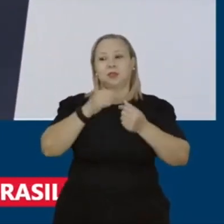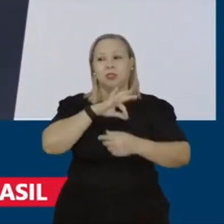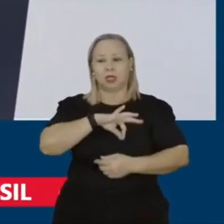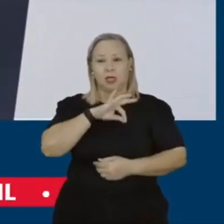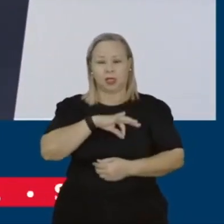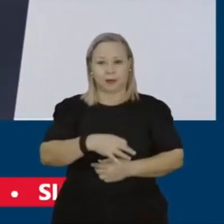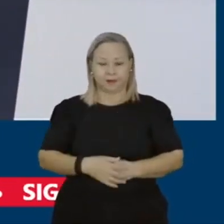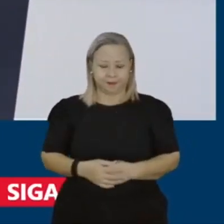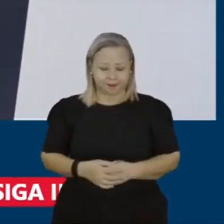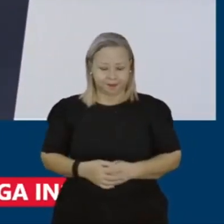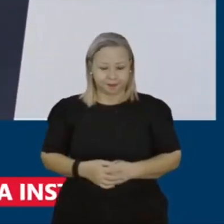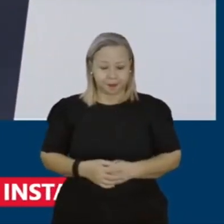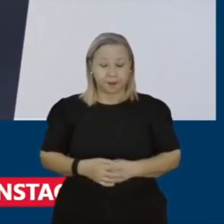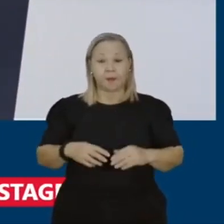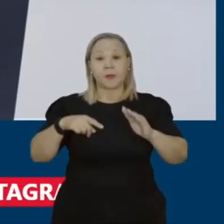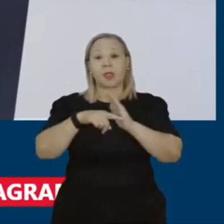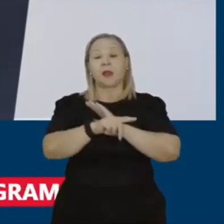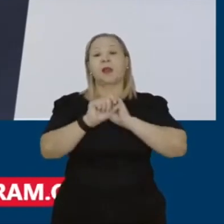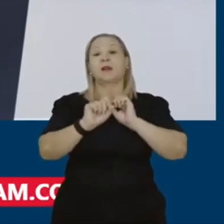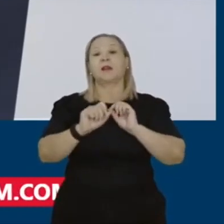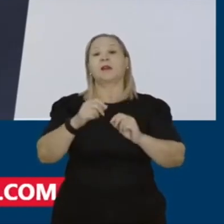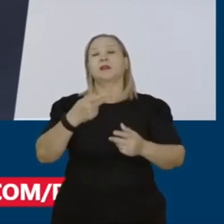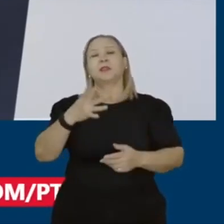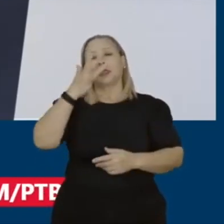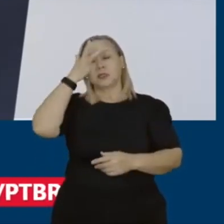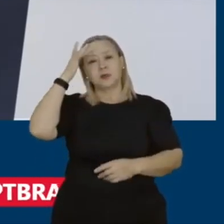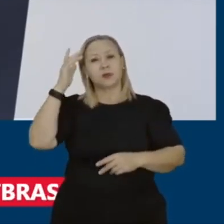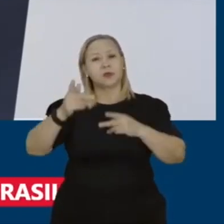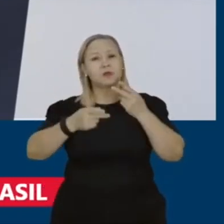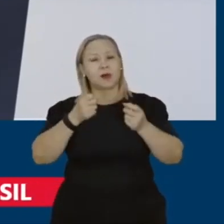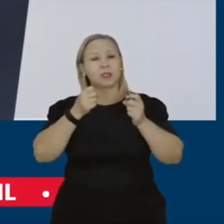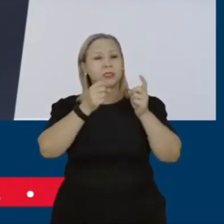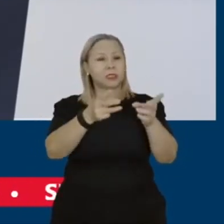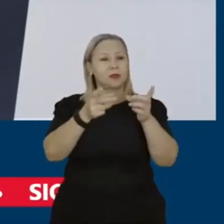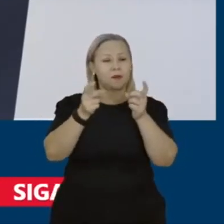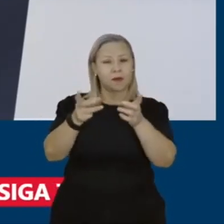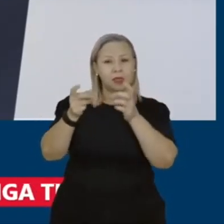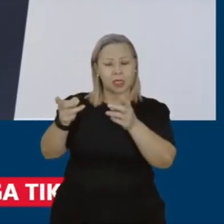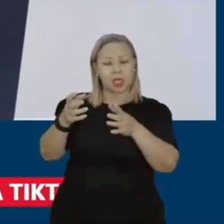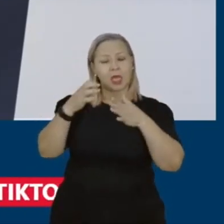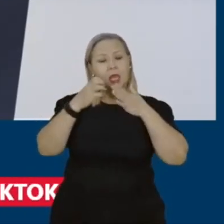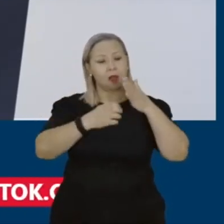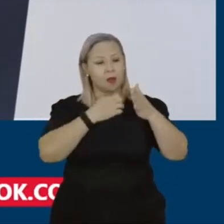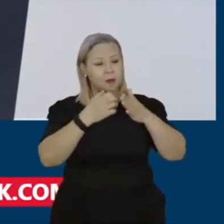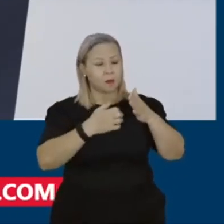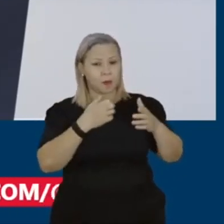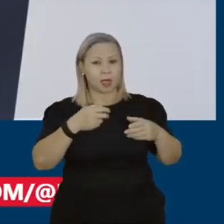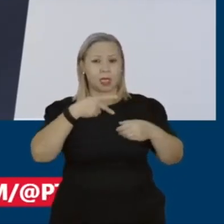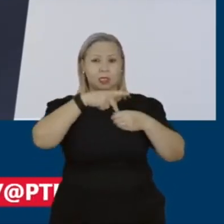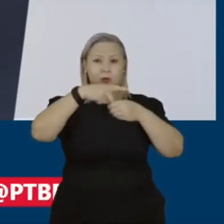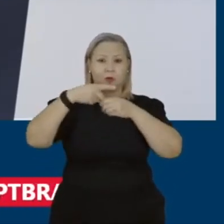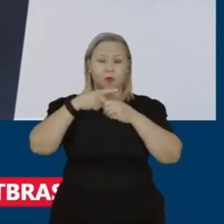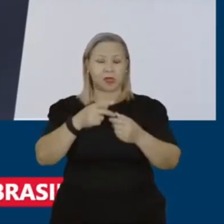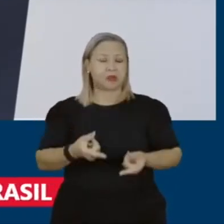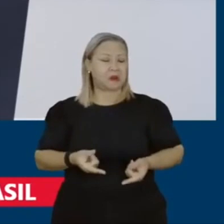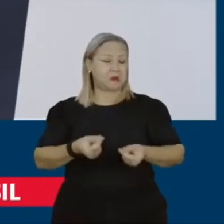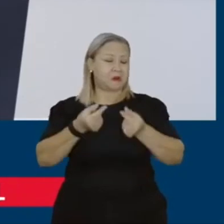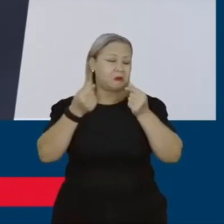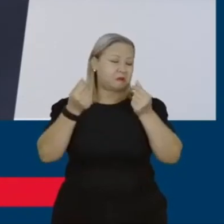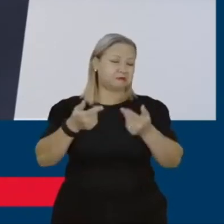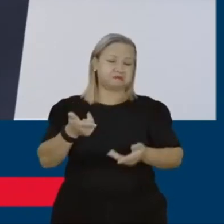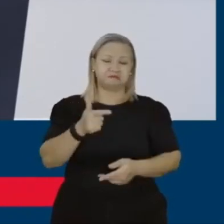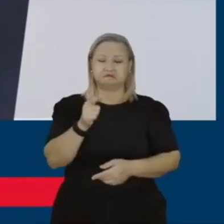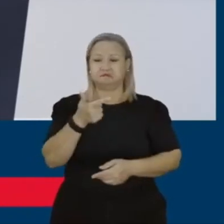uma questão que as pessoas gostam muito de falar que tem que vender, que a empresa, né, e o petróleo em breve não vão valer muita